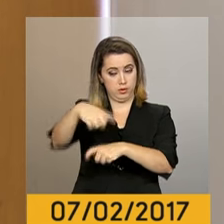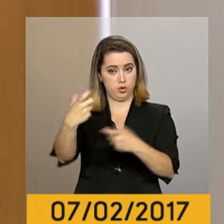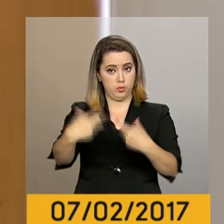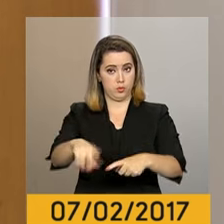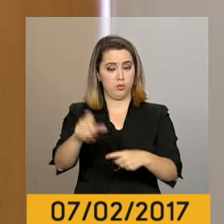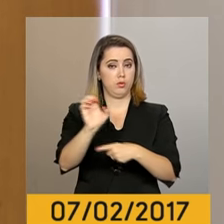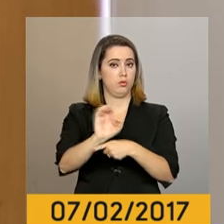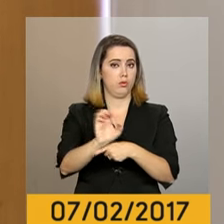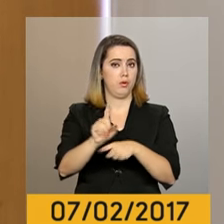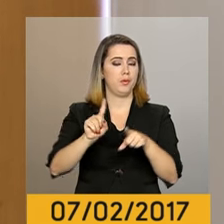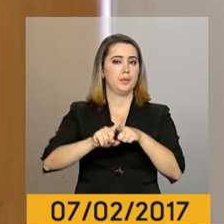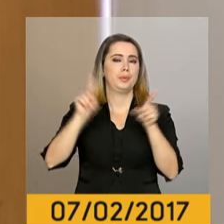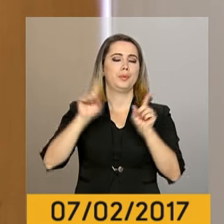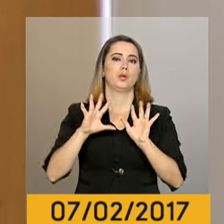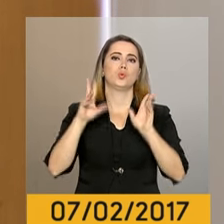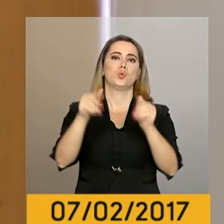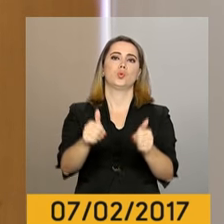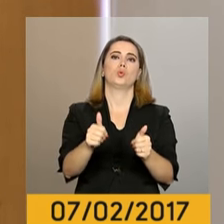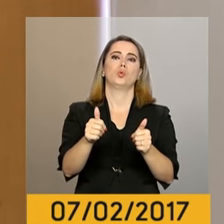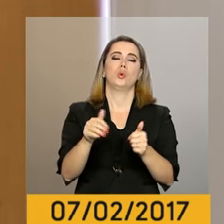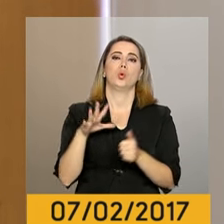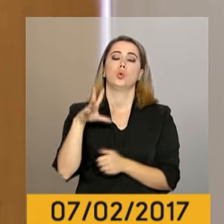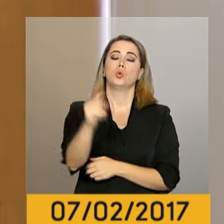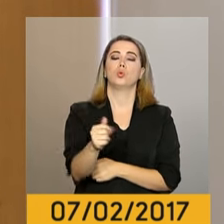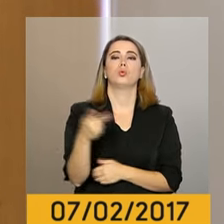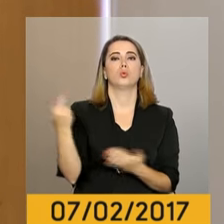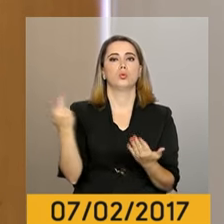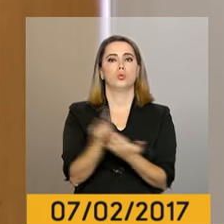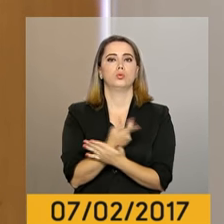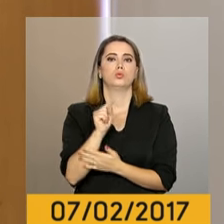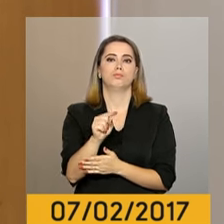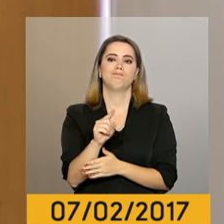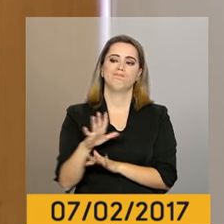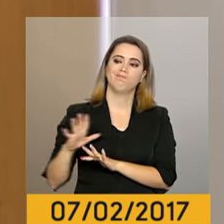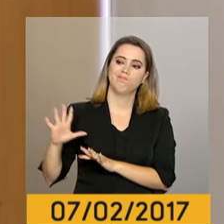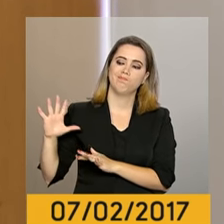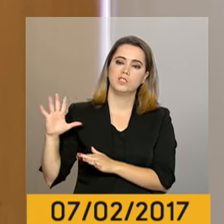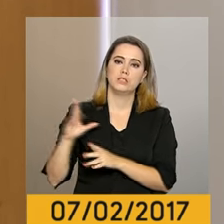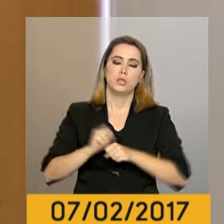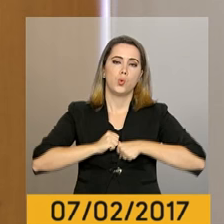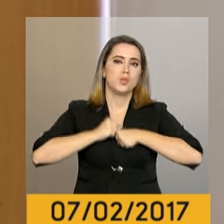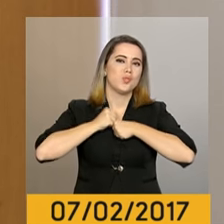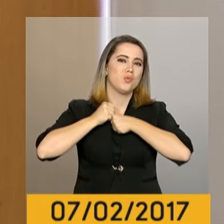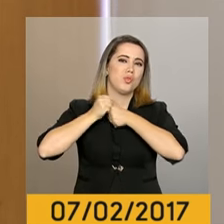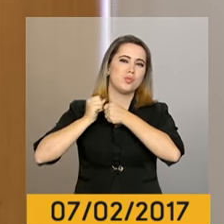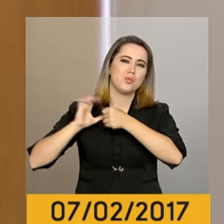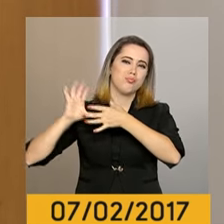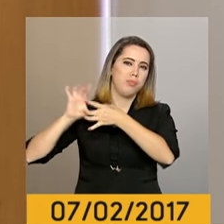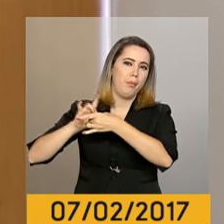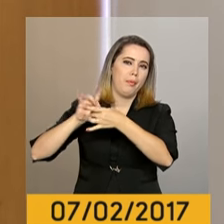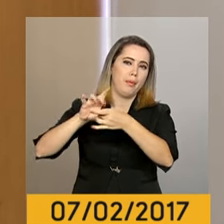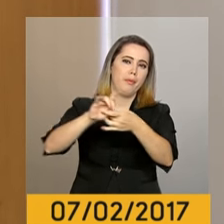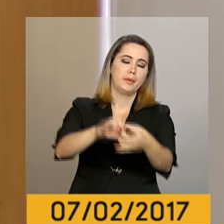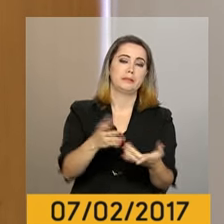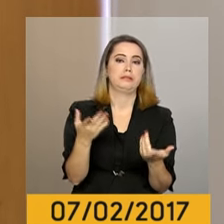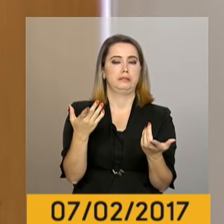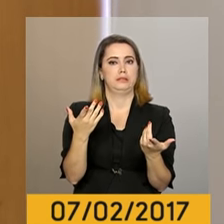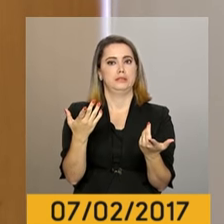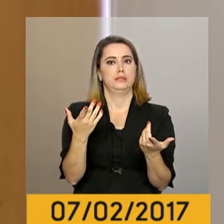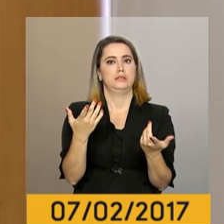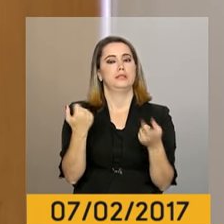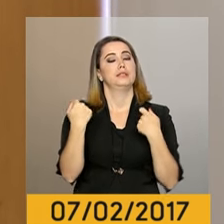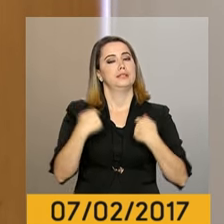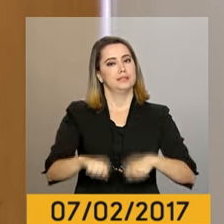Sergipe. Mas tudo isso deriva, meus amigos, de uma conjugação de esforços que deve ser, tal como foi